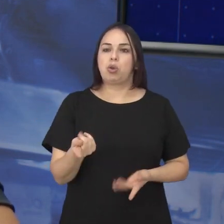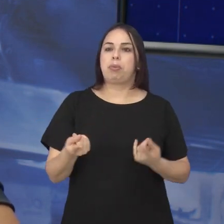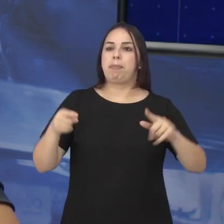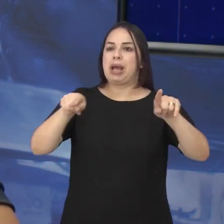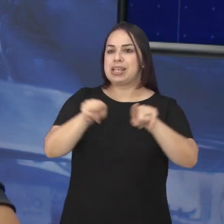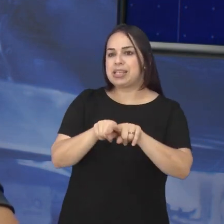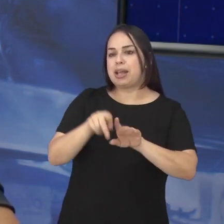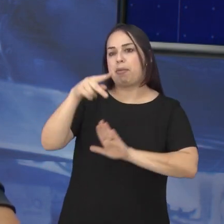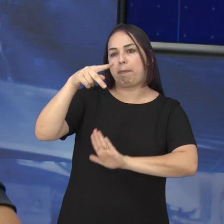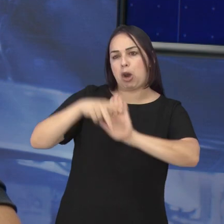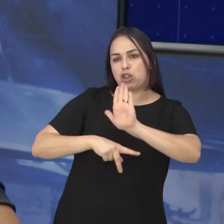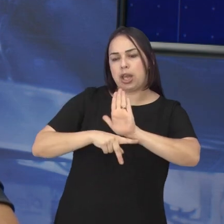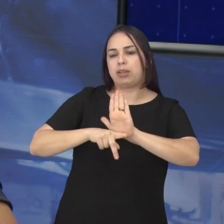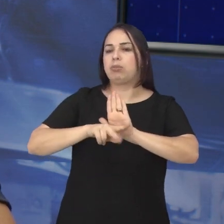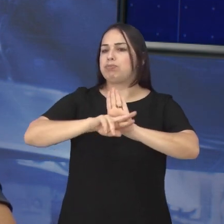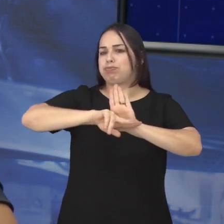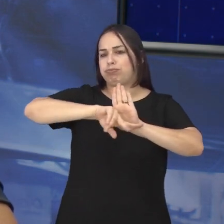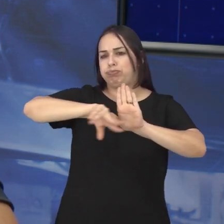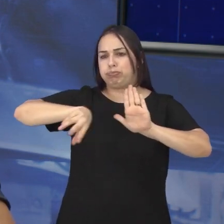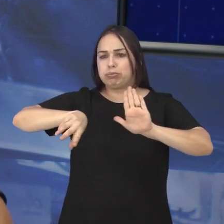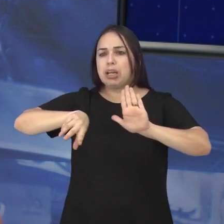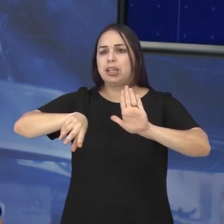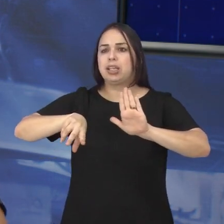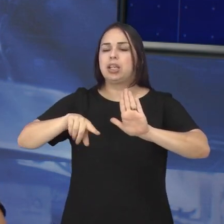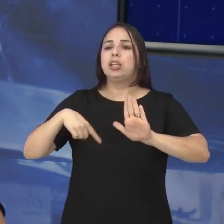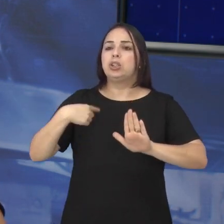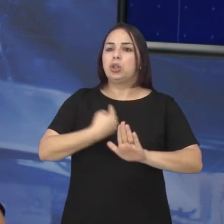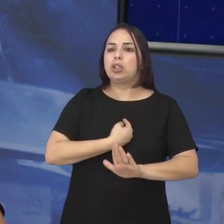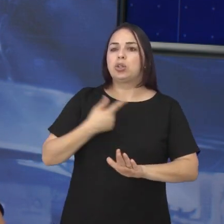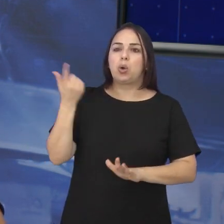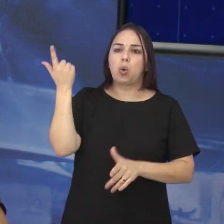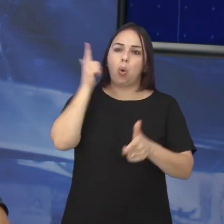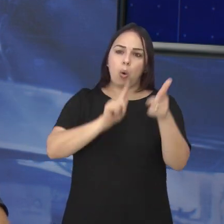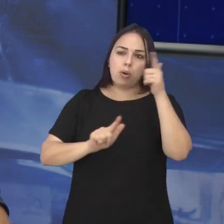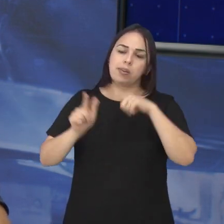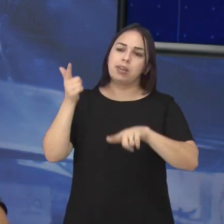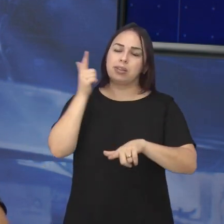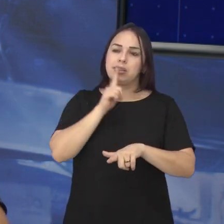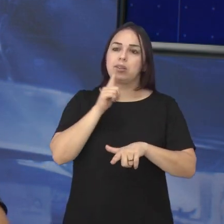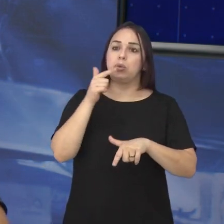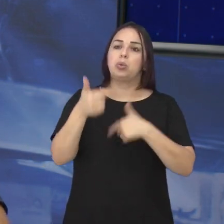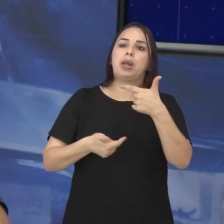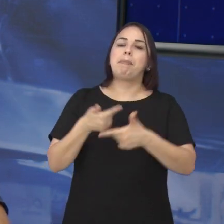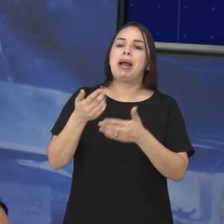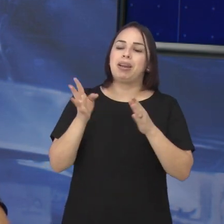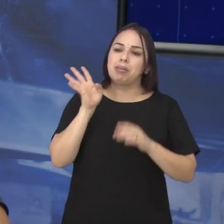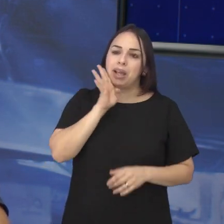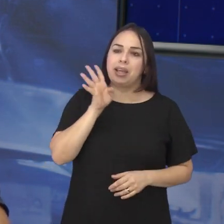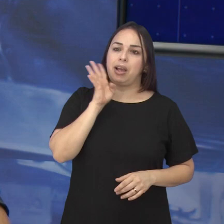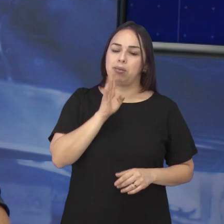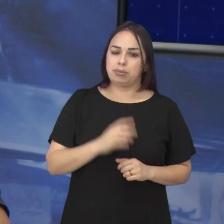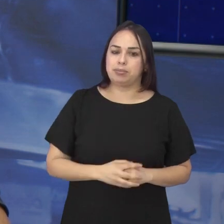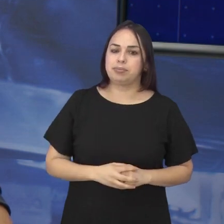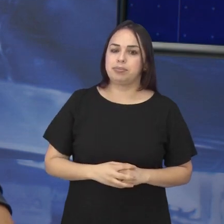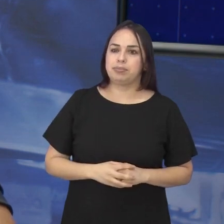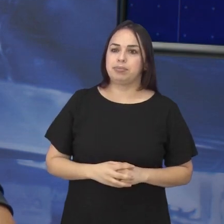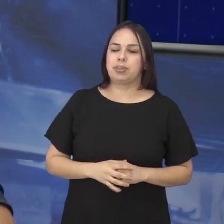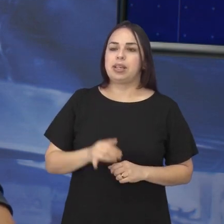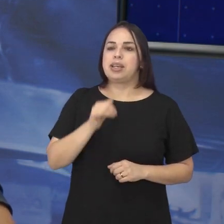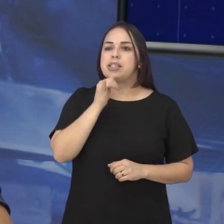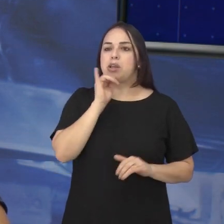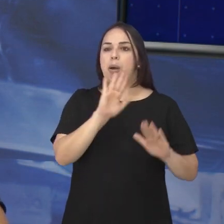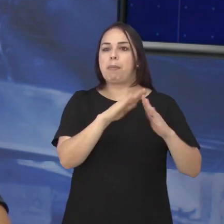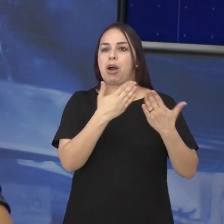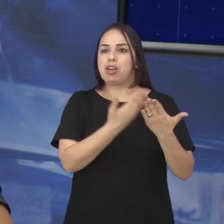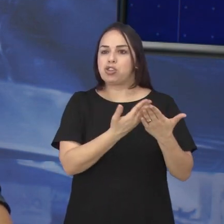projetos, parcerias, diversos programas. A gente tem conseguido fazer um trabalho muito bacana com